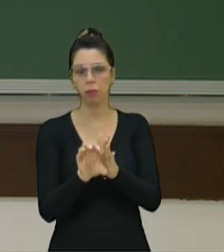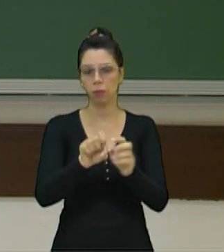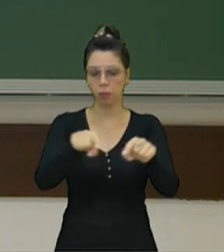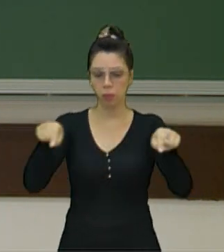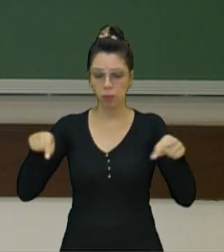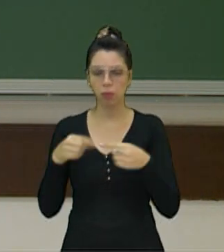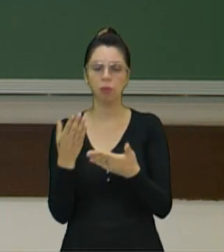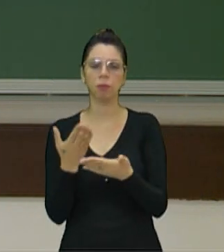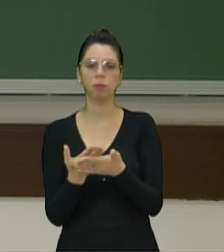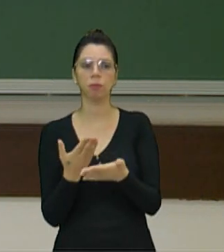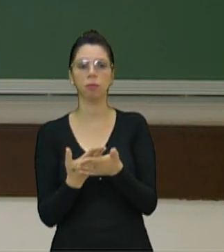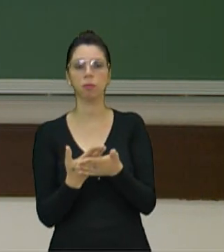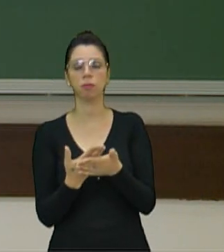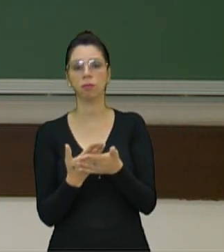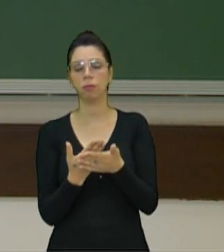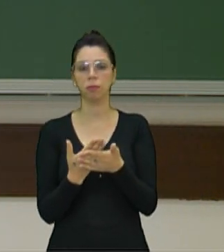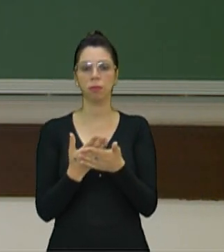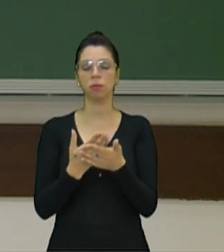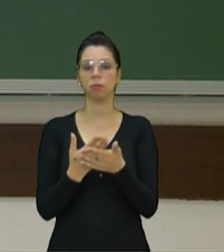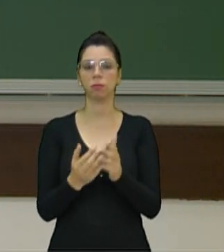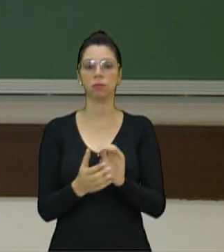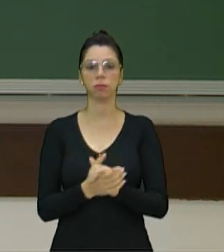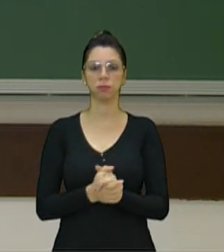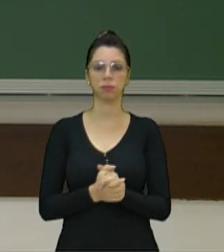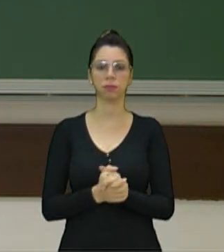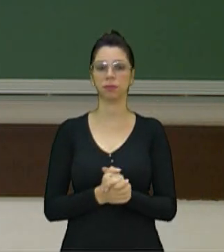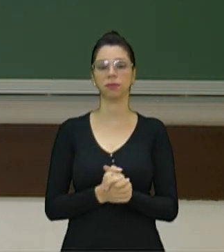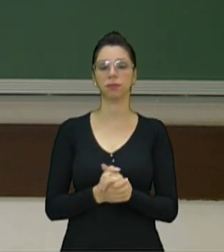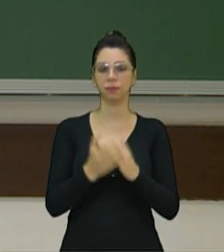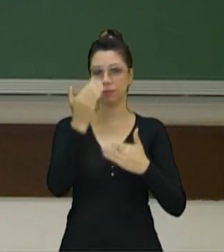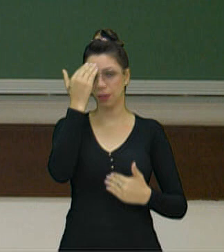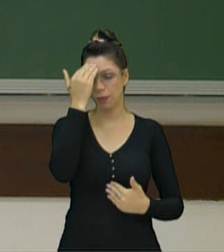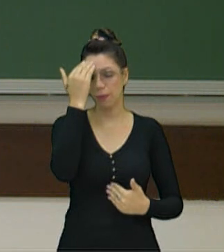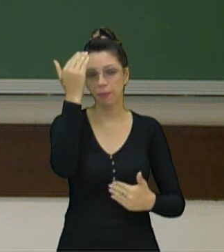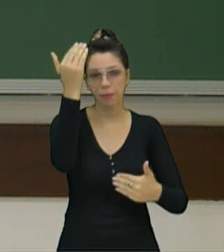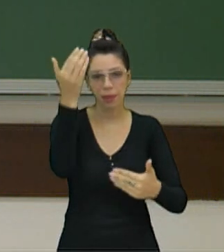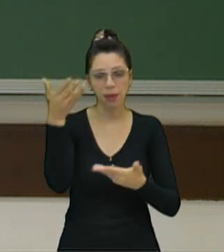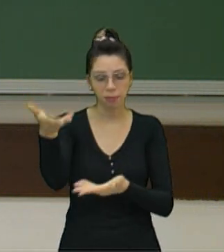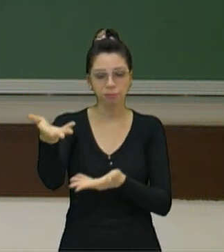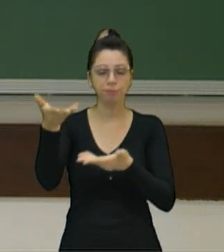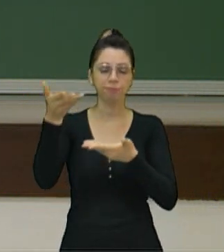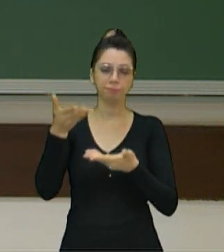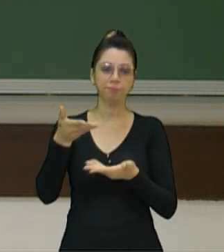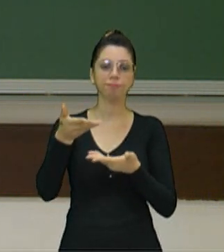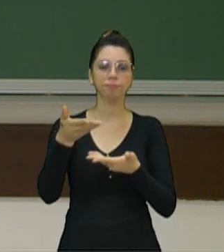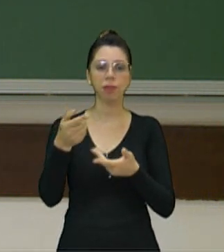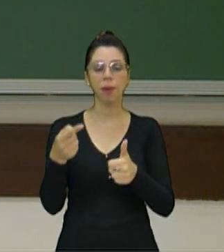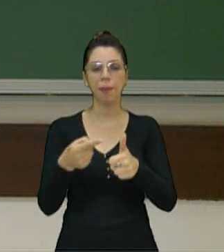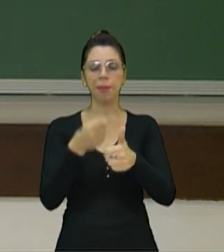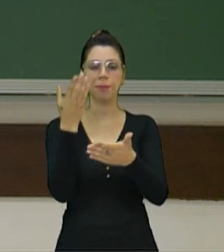Classroom, perguntando algumas coisas que vocês não entenderam. E obrigado pela recepção de vocês. Essa é a minha